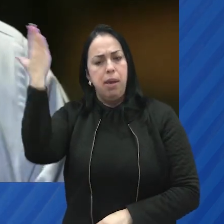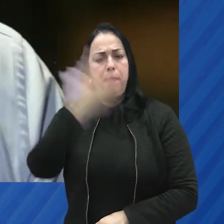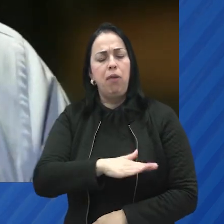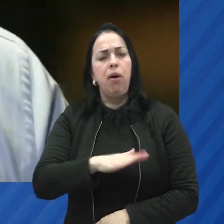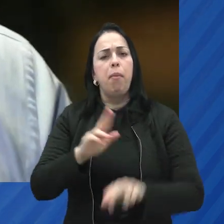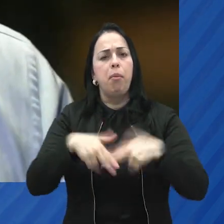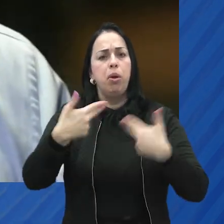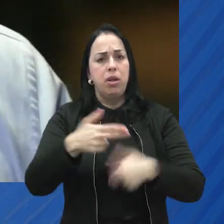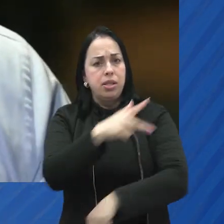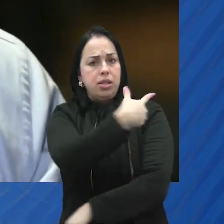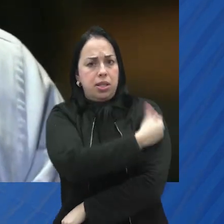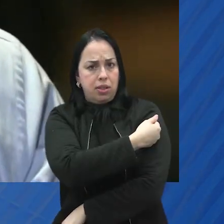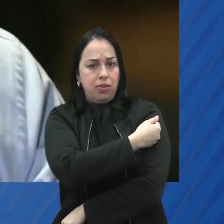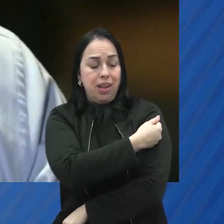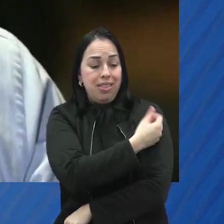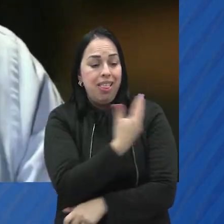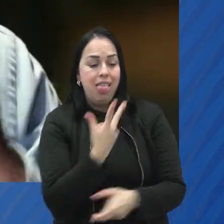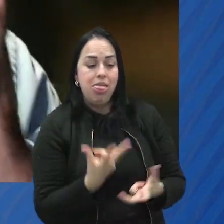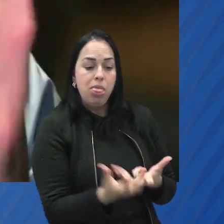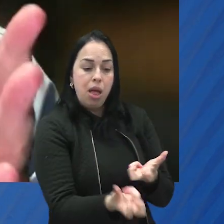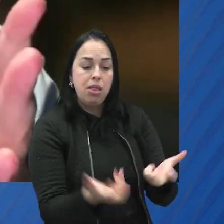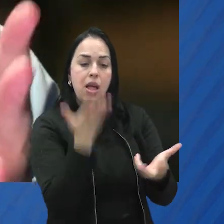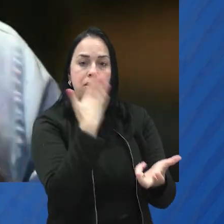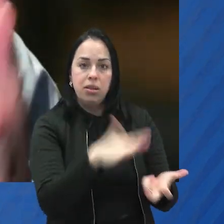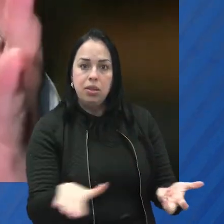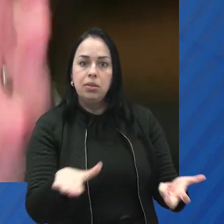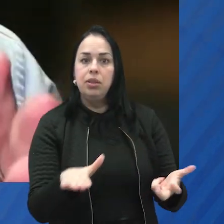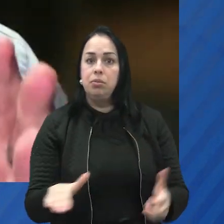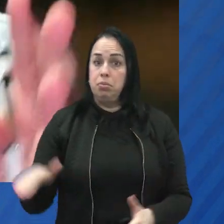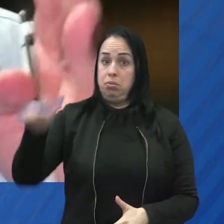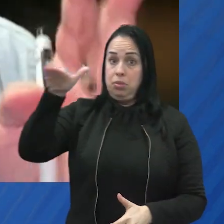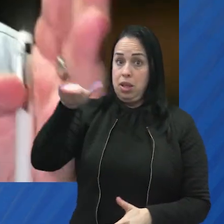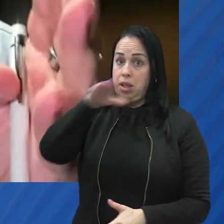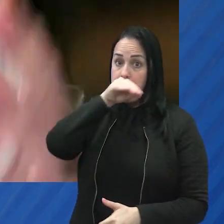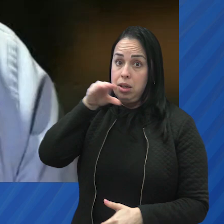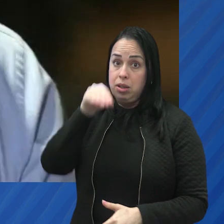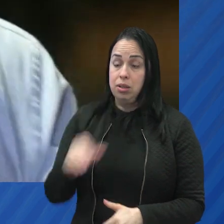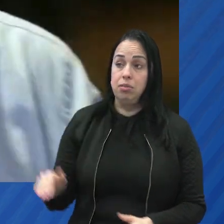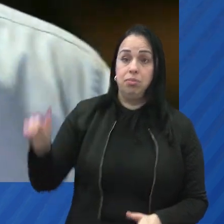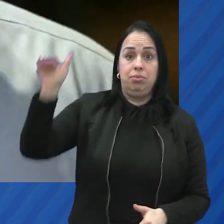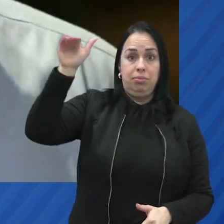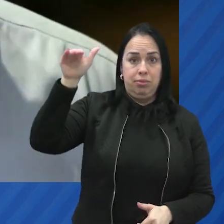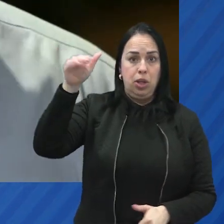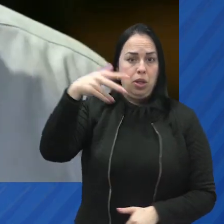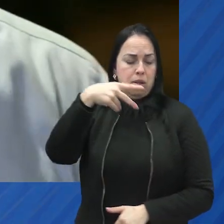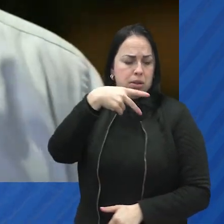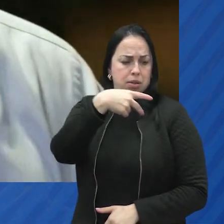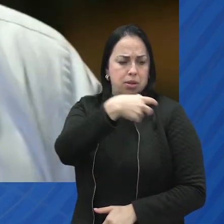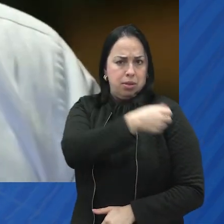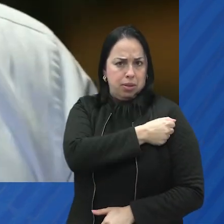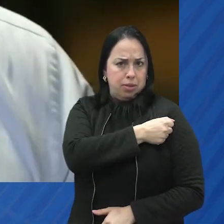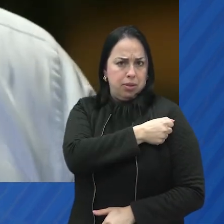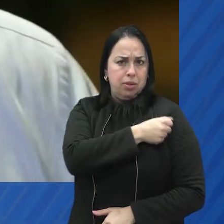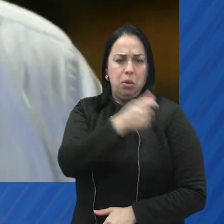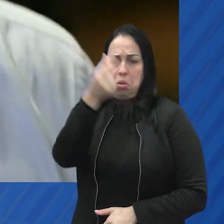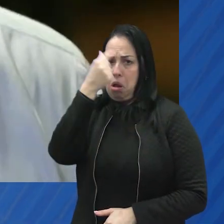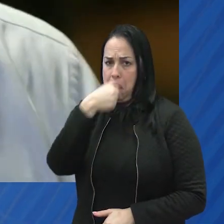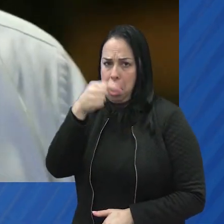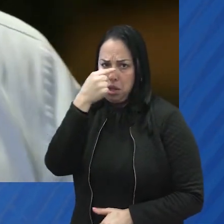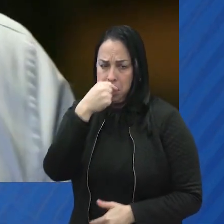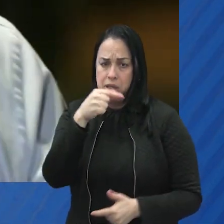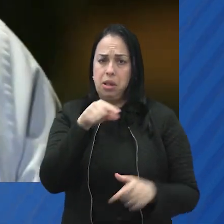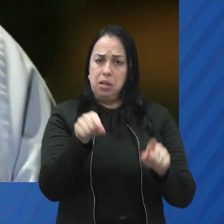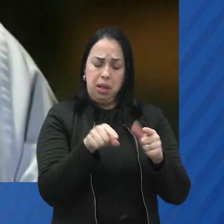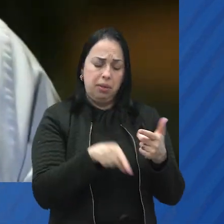científica. Então, a vacinação infantil, infanto-juvenil e adultos com as vacinações